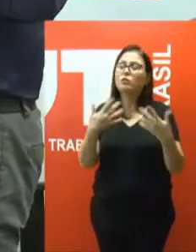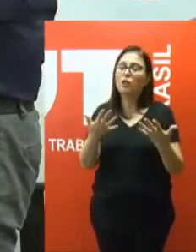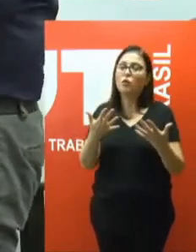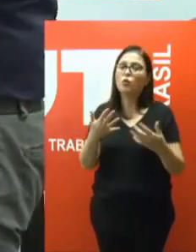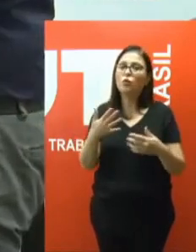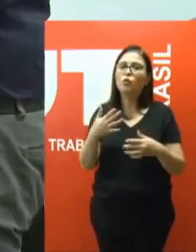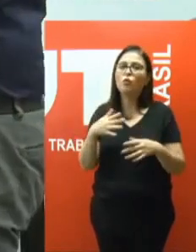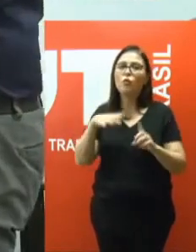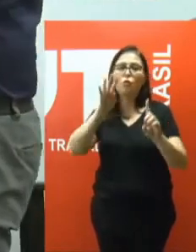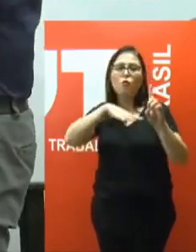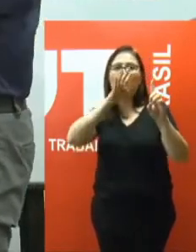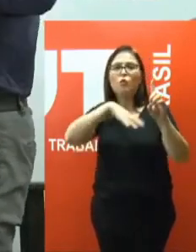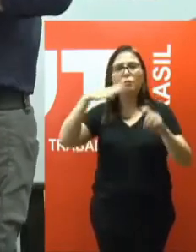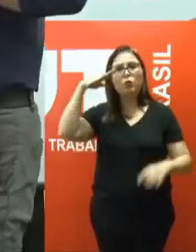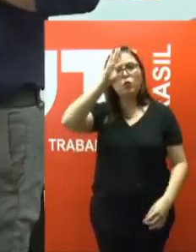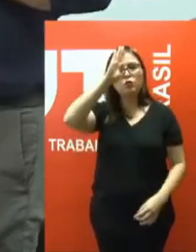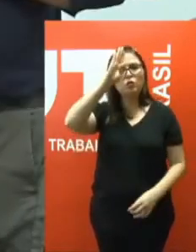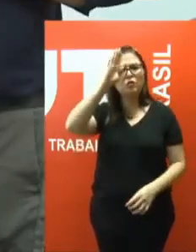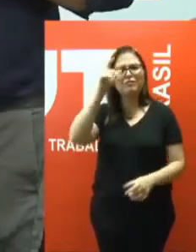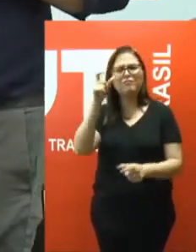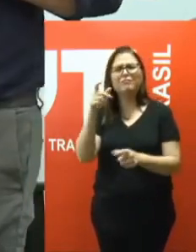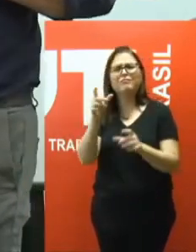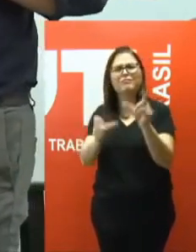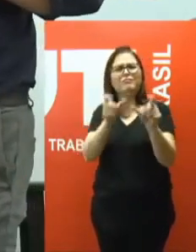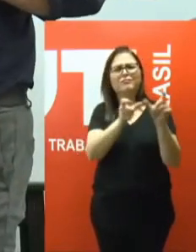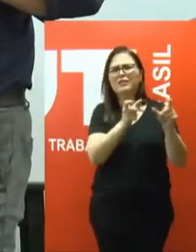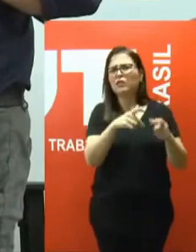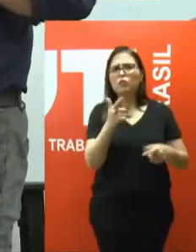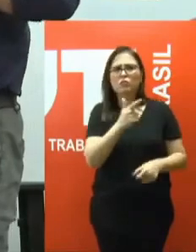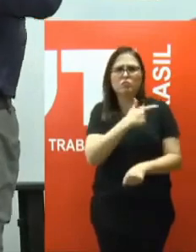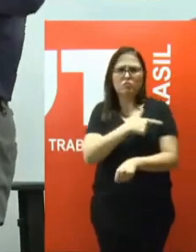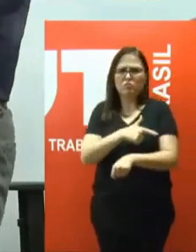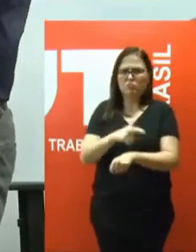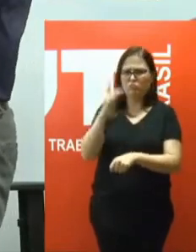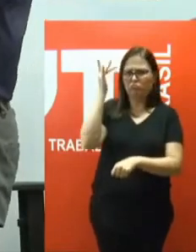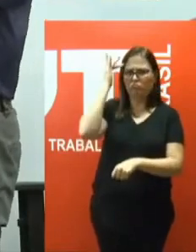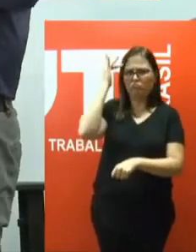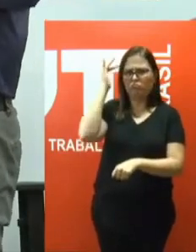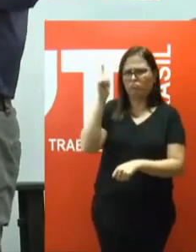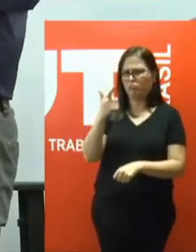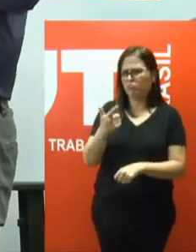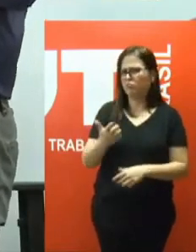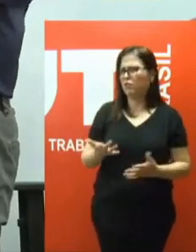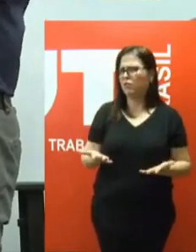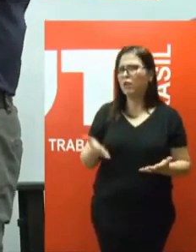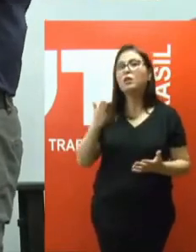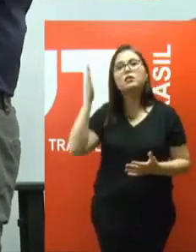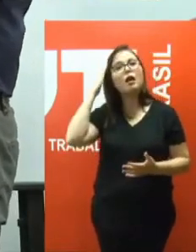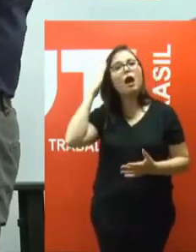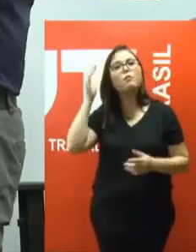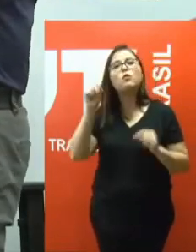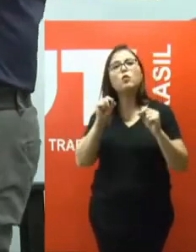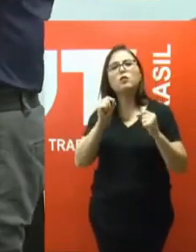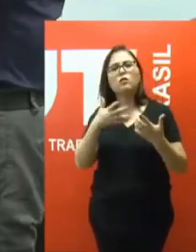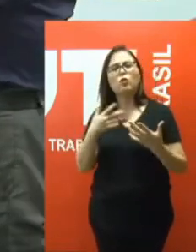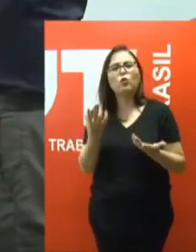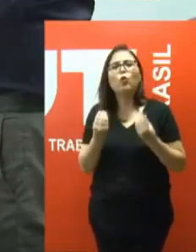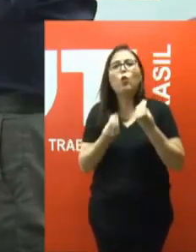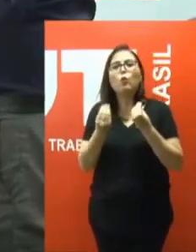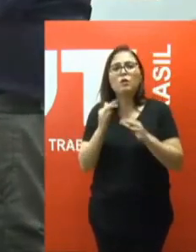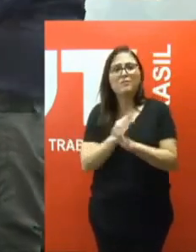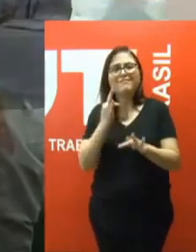é um pessoal, né, que não é civilizado, né? A gente sabe que nós vamos enfrentar nas ruas, né? Por isso, presidente,